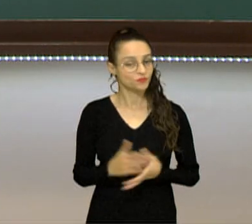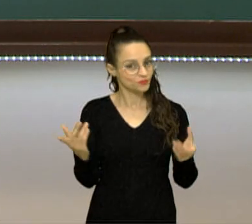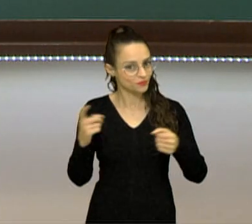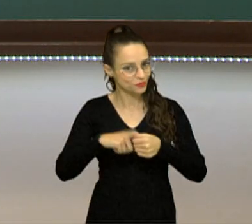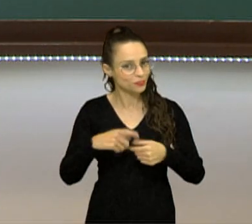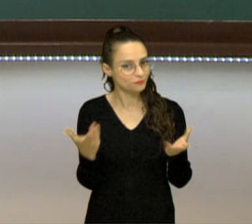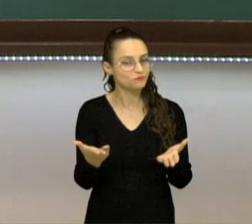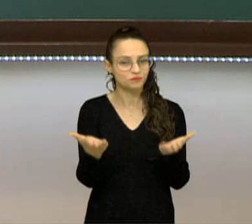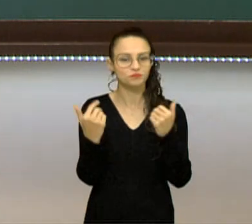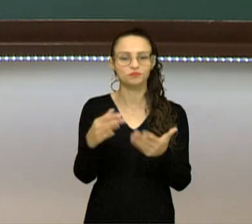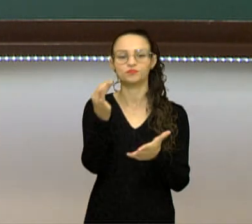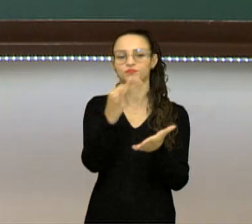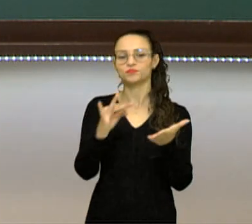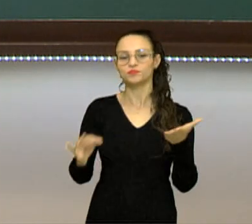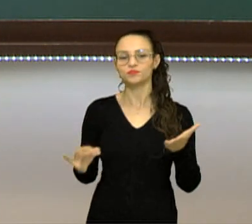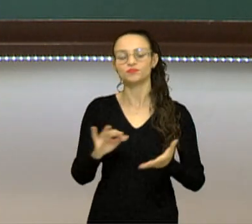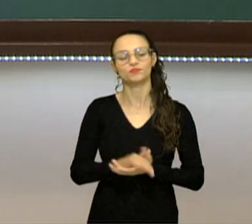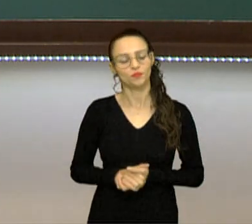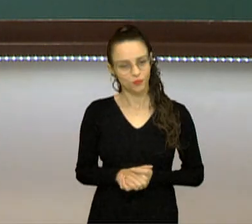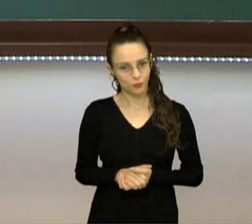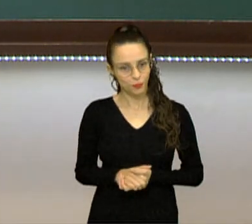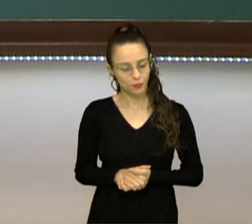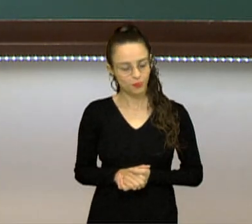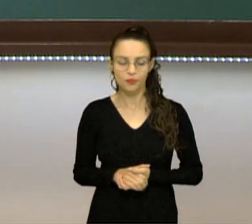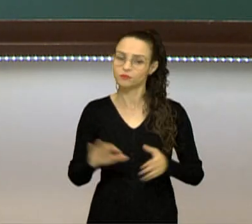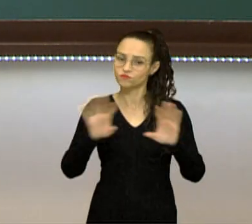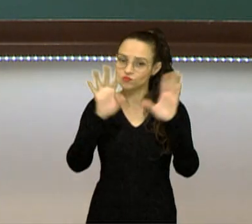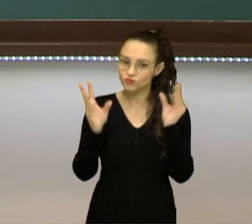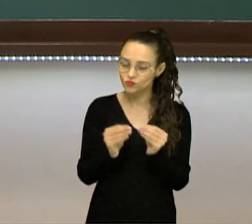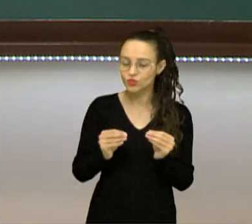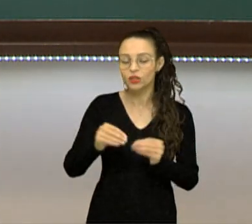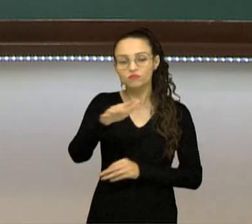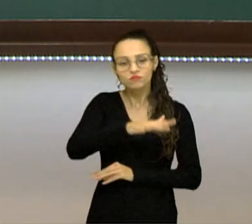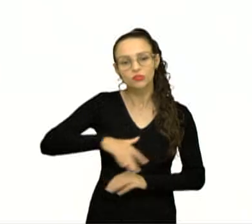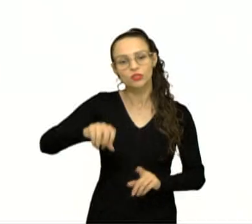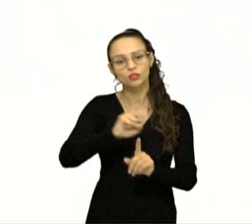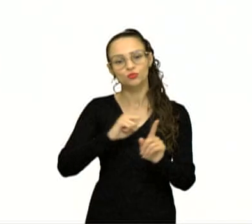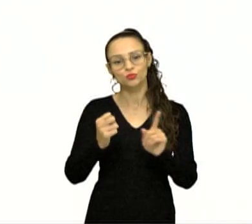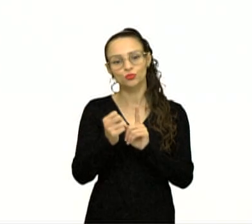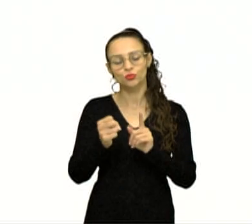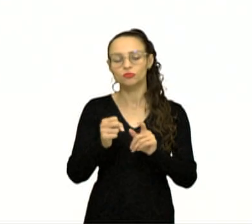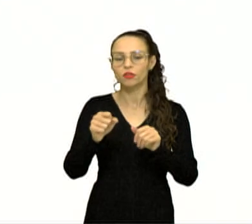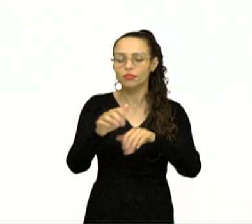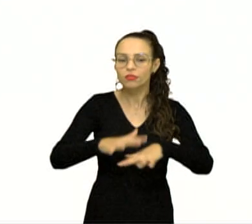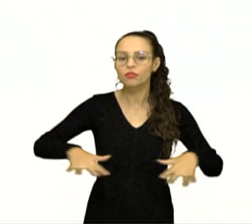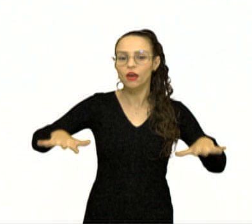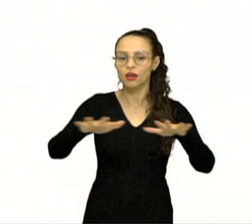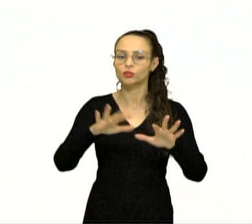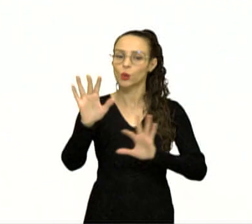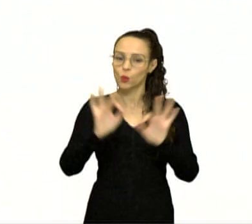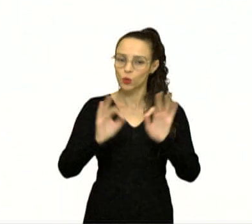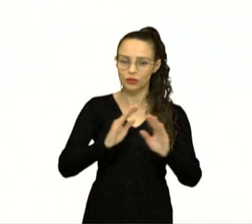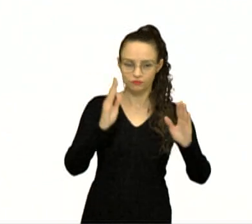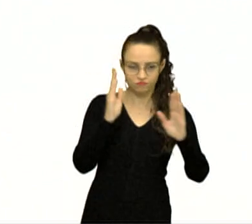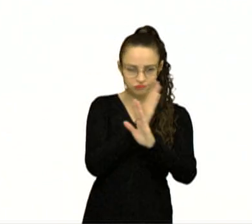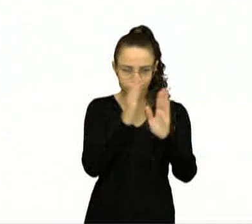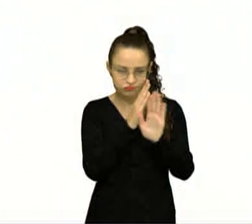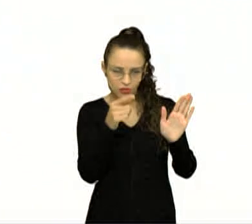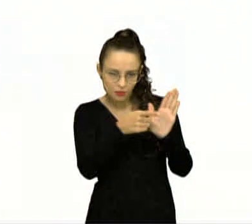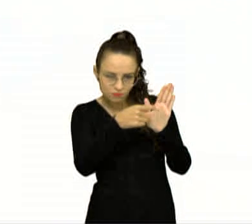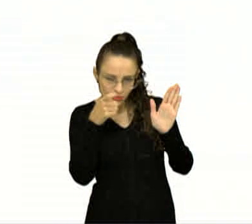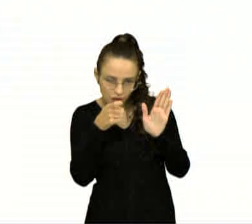Voltei, bora lá corrigir. De modo geral, sociedades se organizavam, né? Eram em sociedades de caçadores, coletores